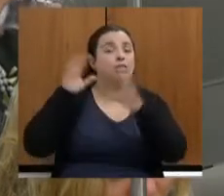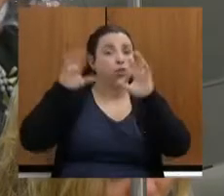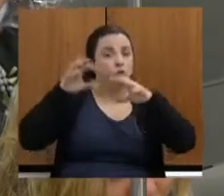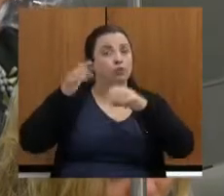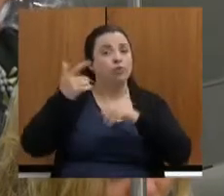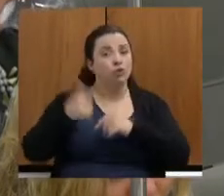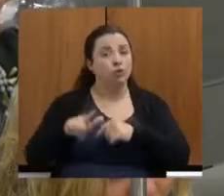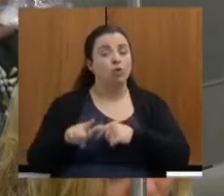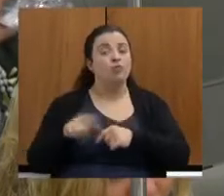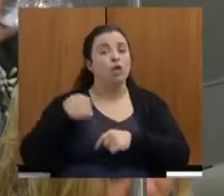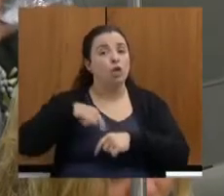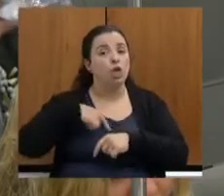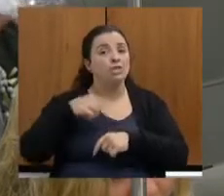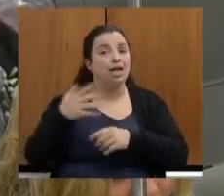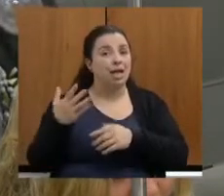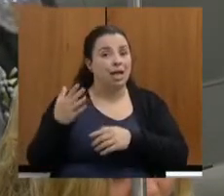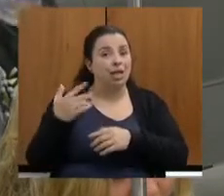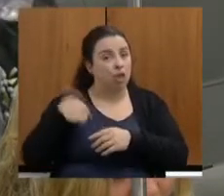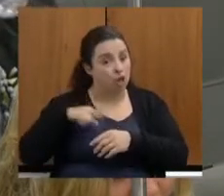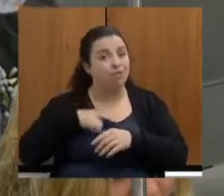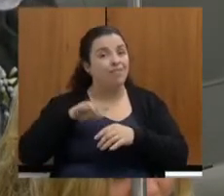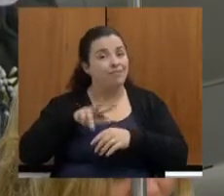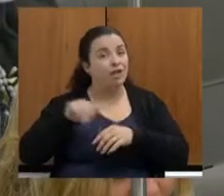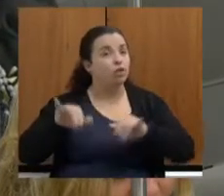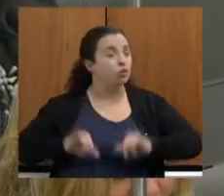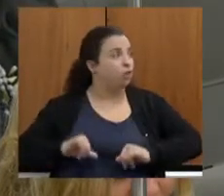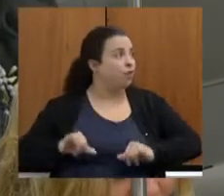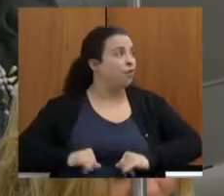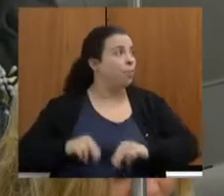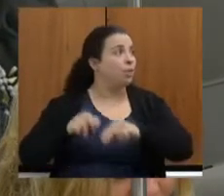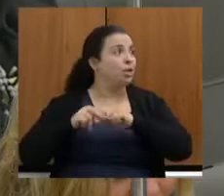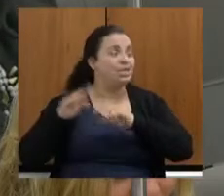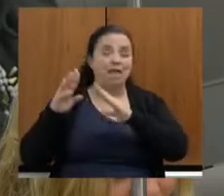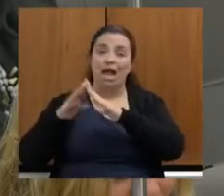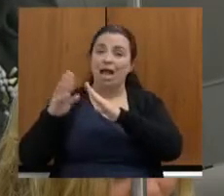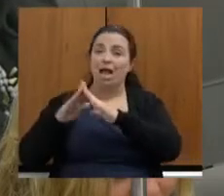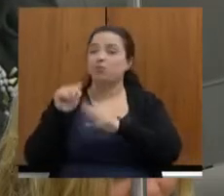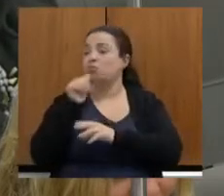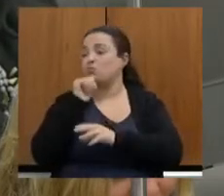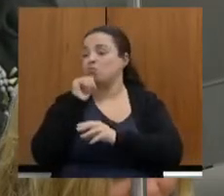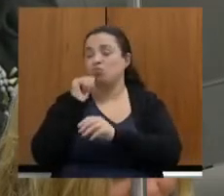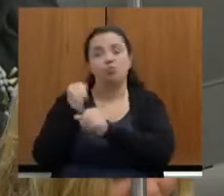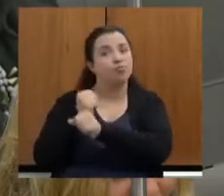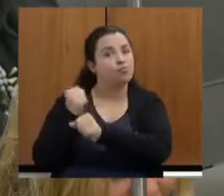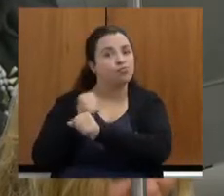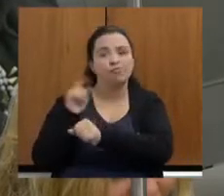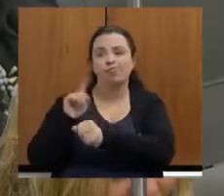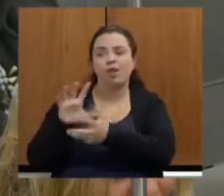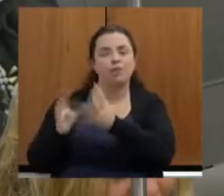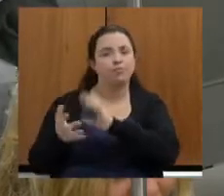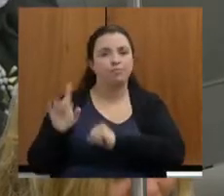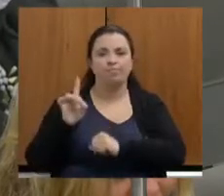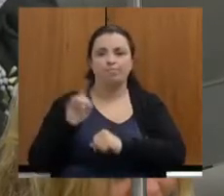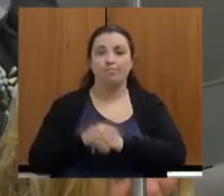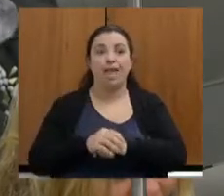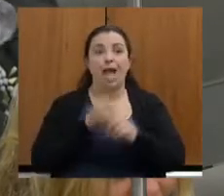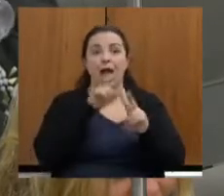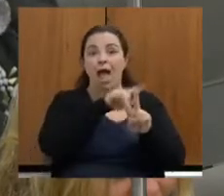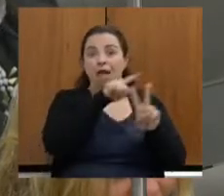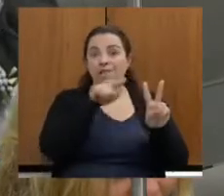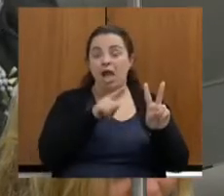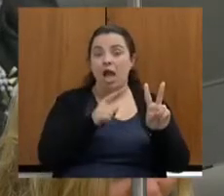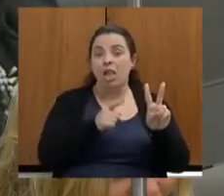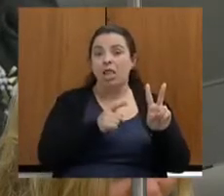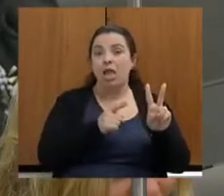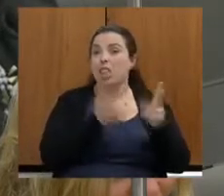não foi reconstruída porque a avalie recusou de pagar a gente ainda nização